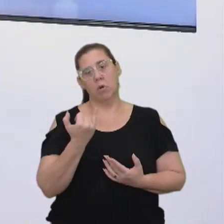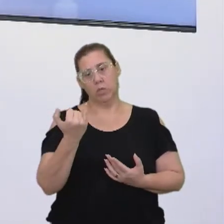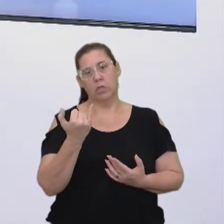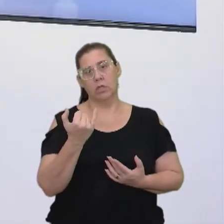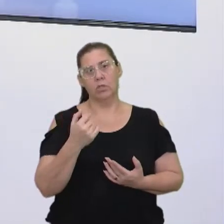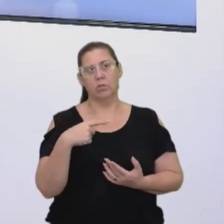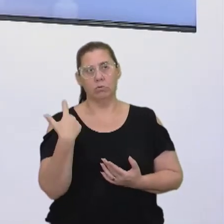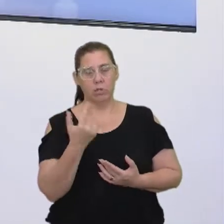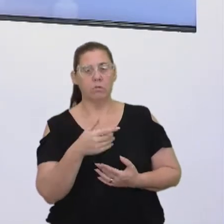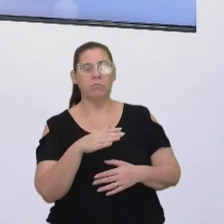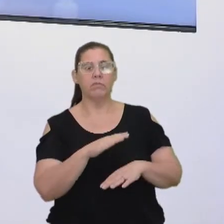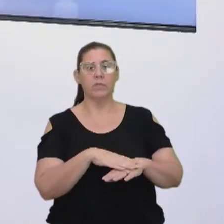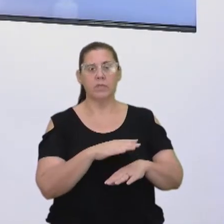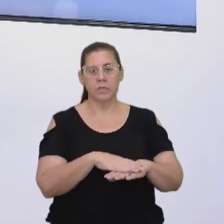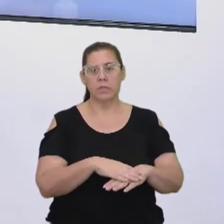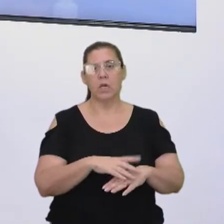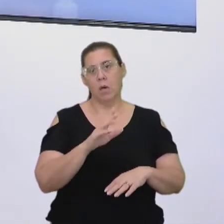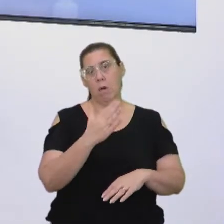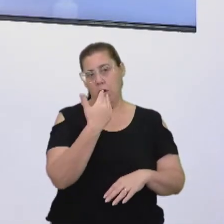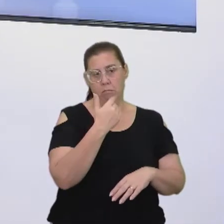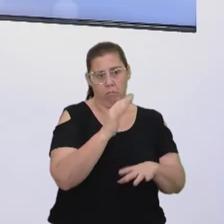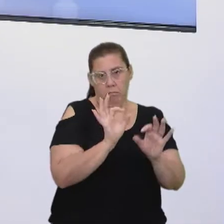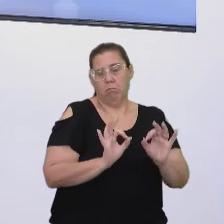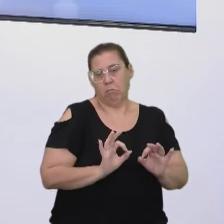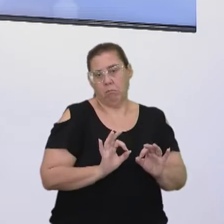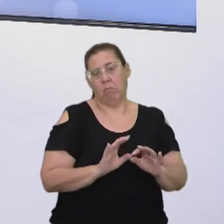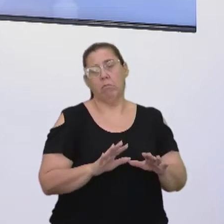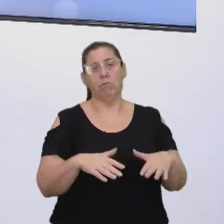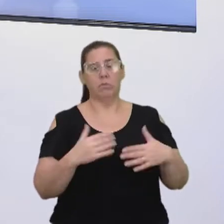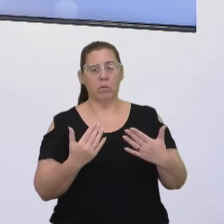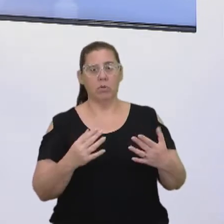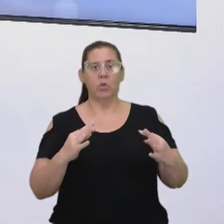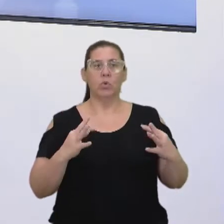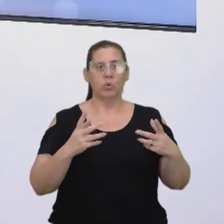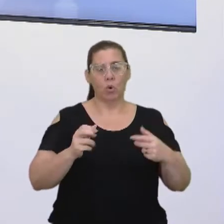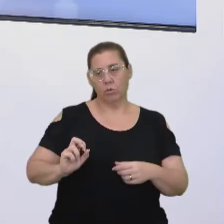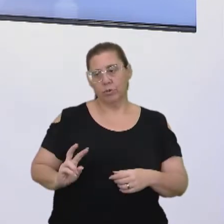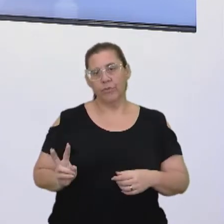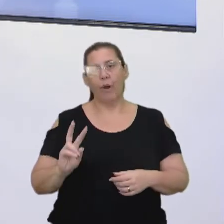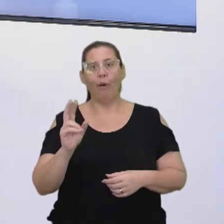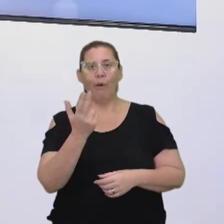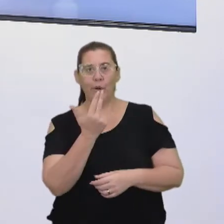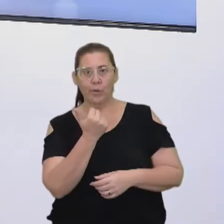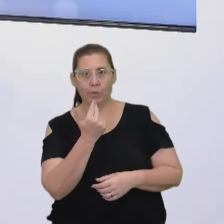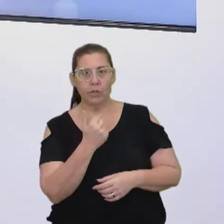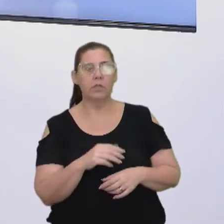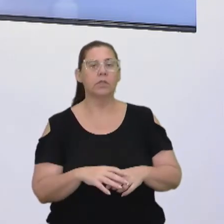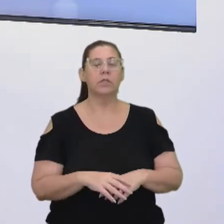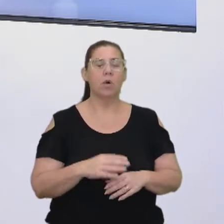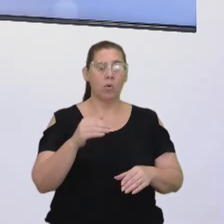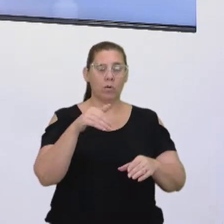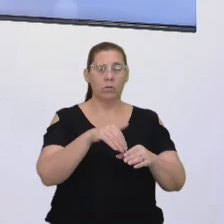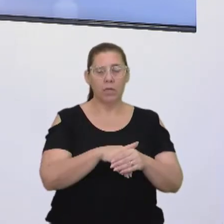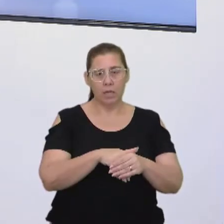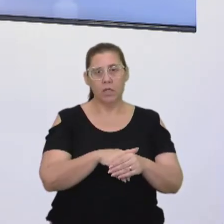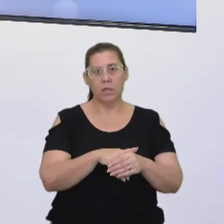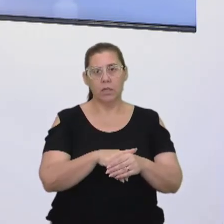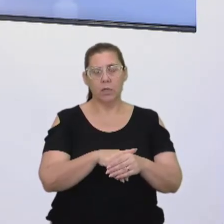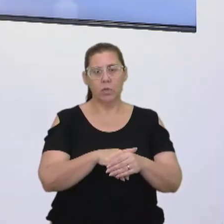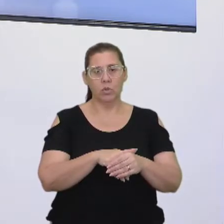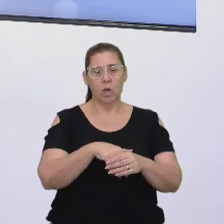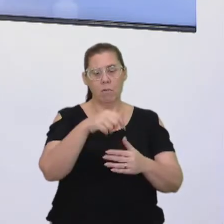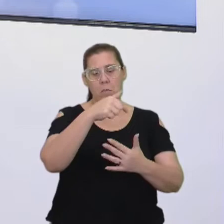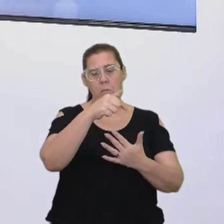estão seguindo é uma alimentação adequada. Então, quer dizer, com todos os valores nutricionais, uma alimentação dentro daquilo que, vamos